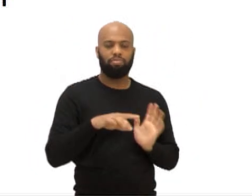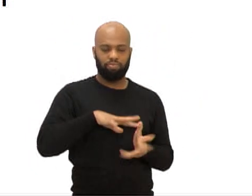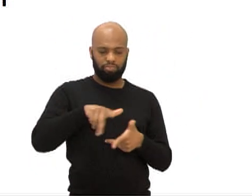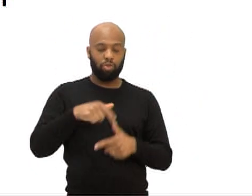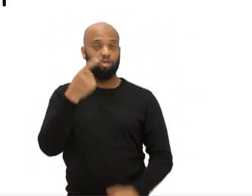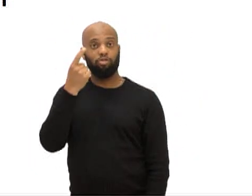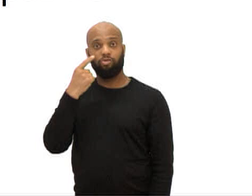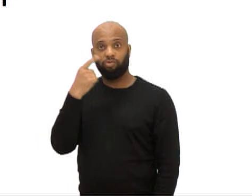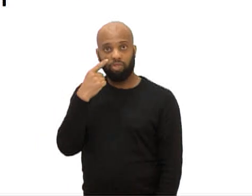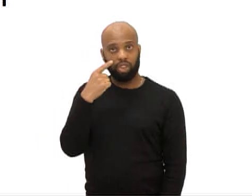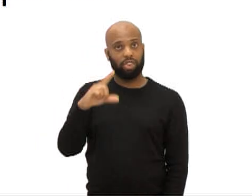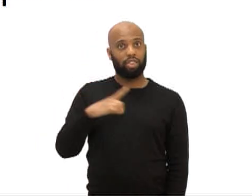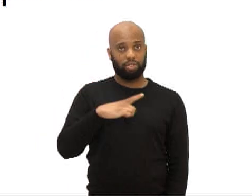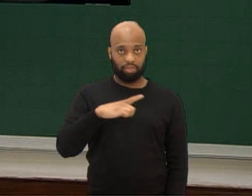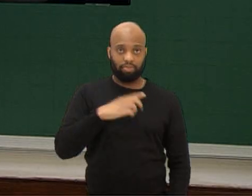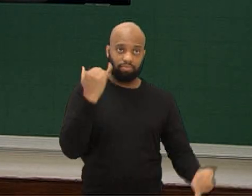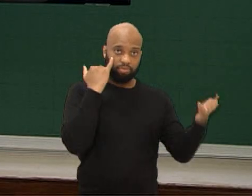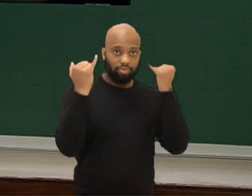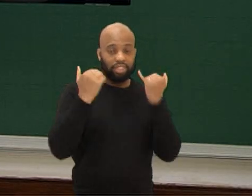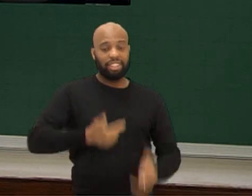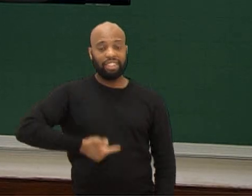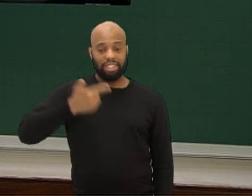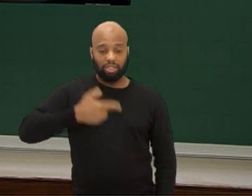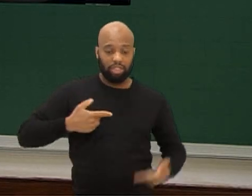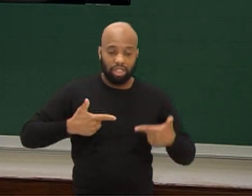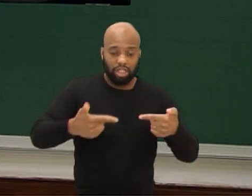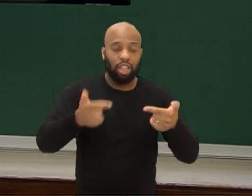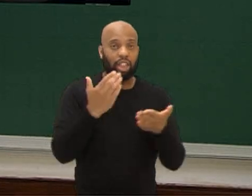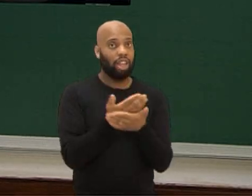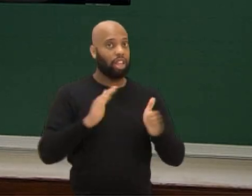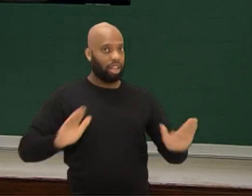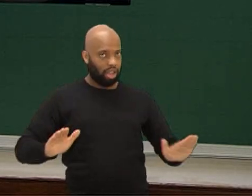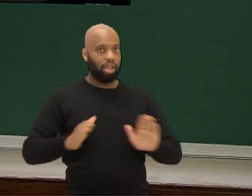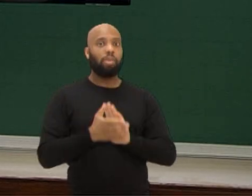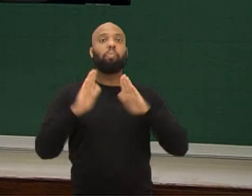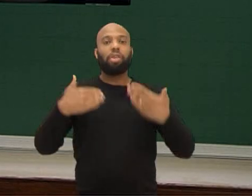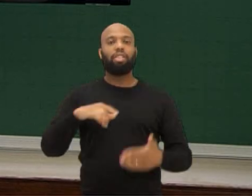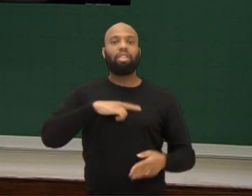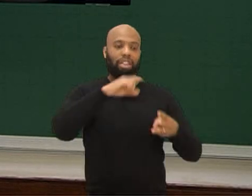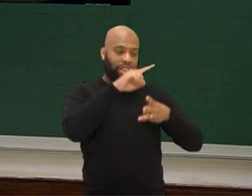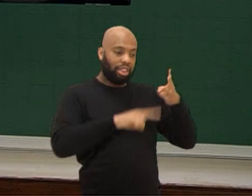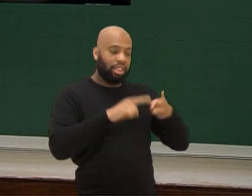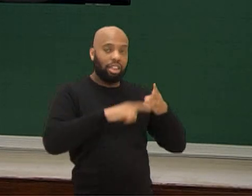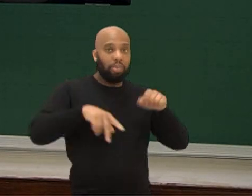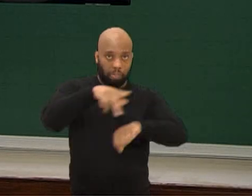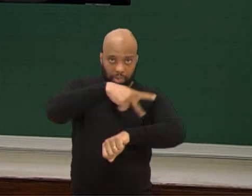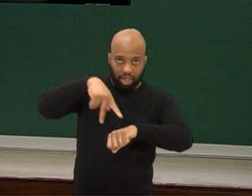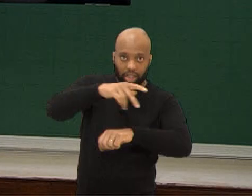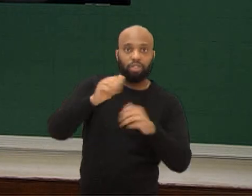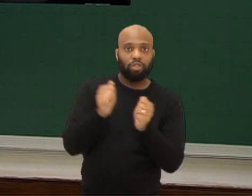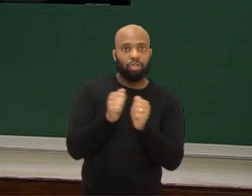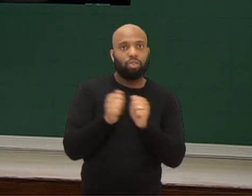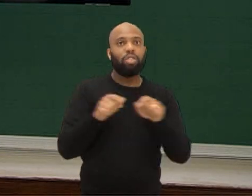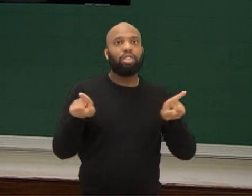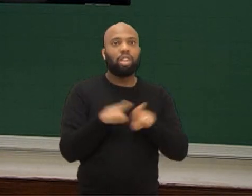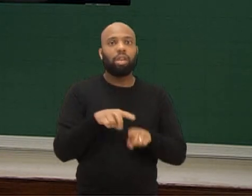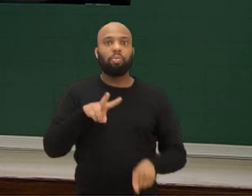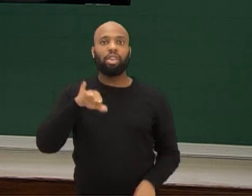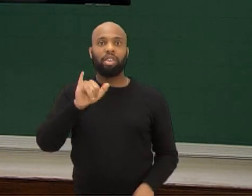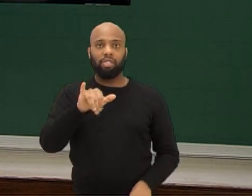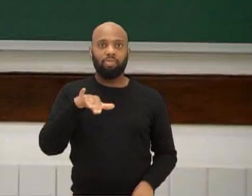nessa informação. A Segunda Guerra Mundial acaba e esses três países, eles vão se